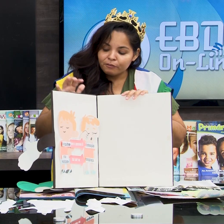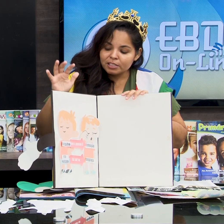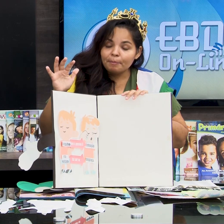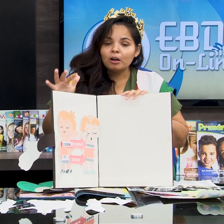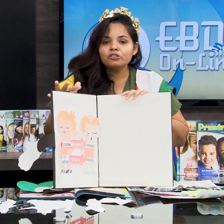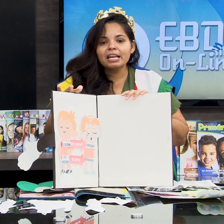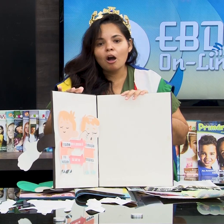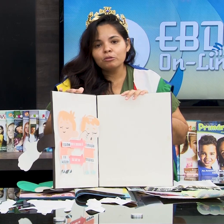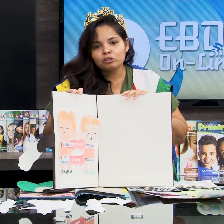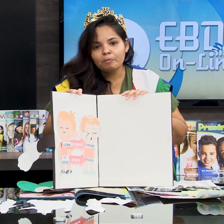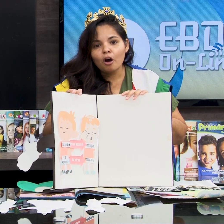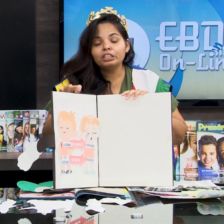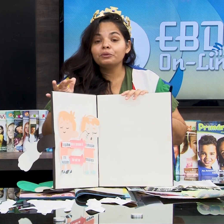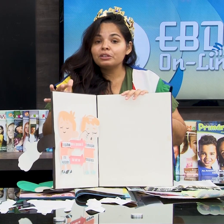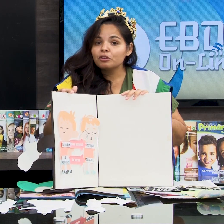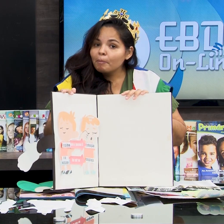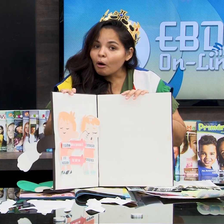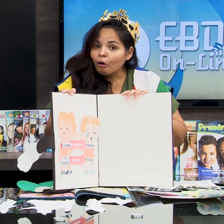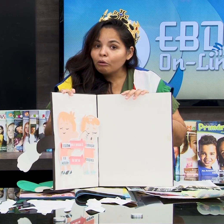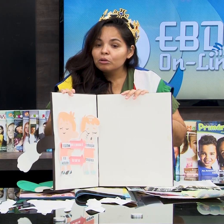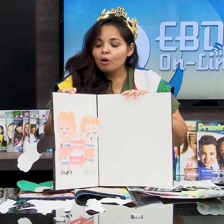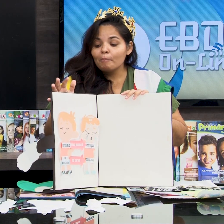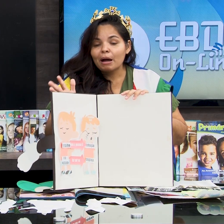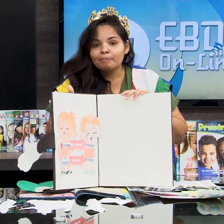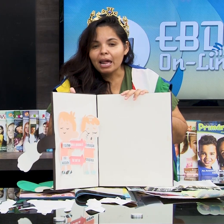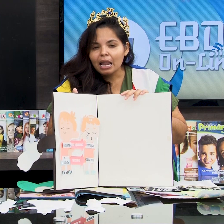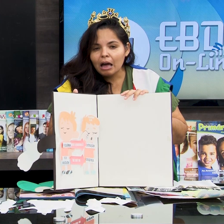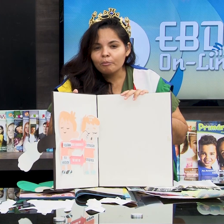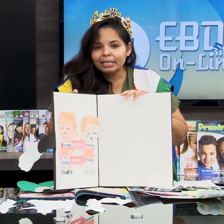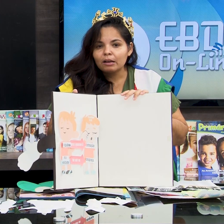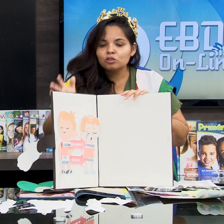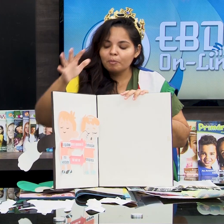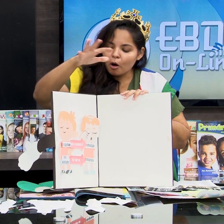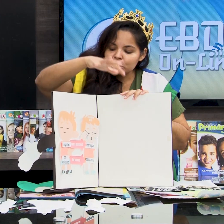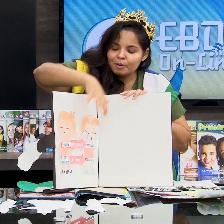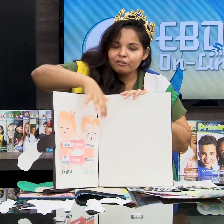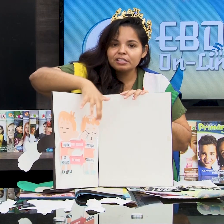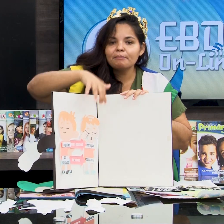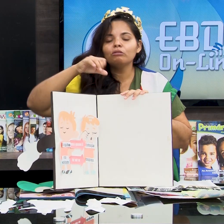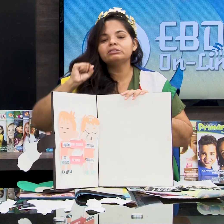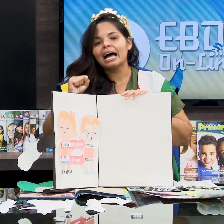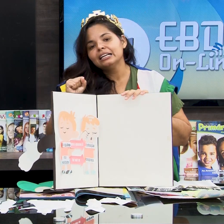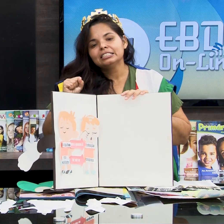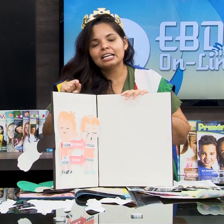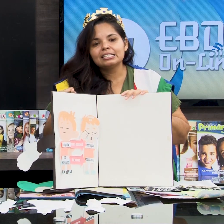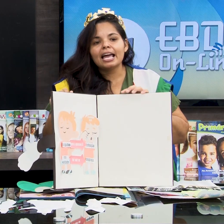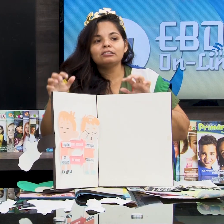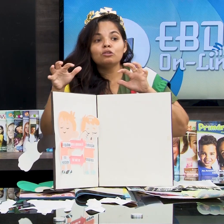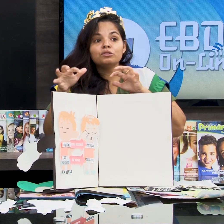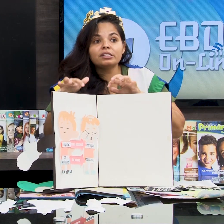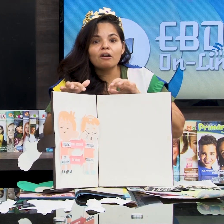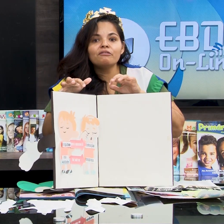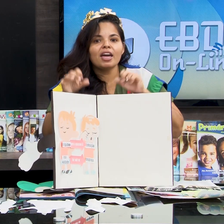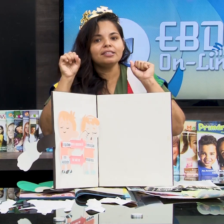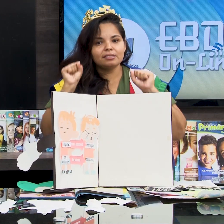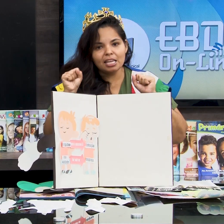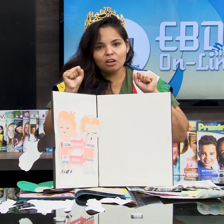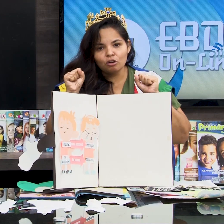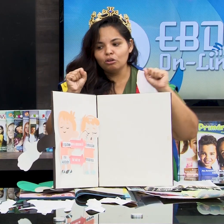Drive. Você pode usar como suporte um isopor, um papelão para dar o suporte para você montar, tá certo? O